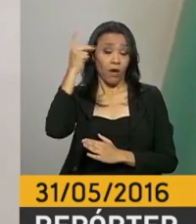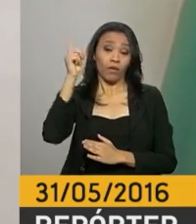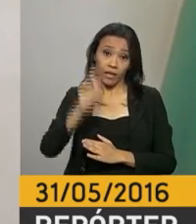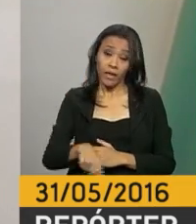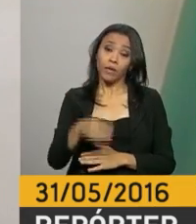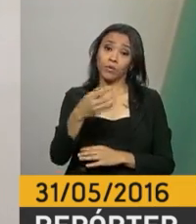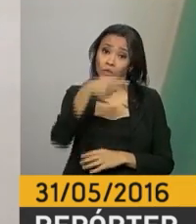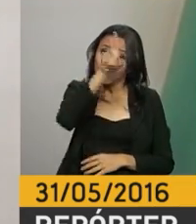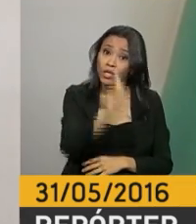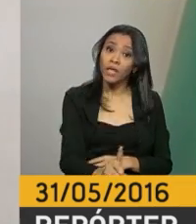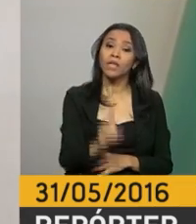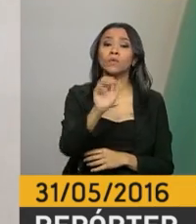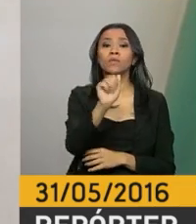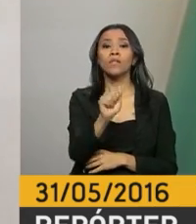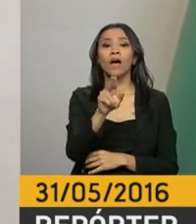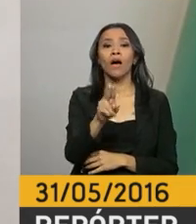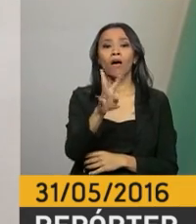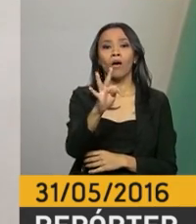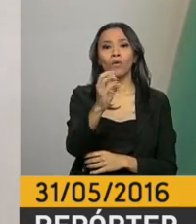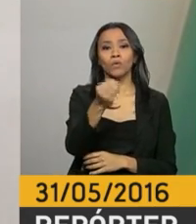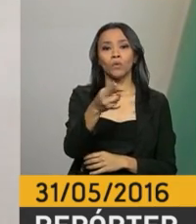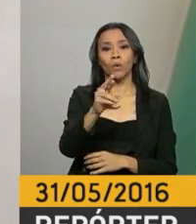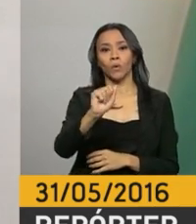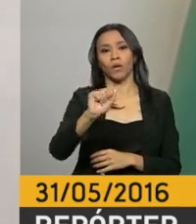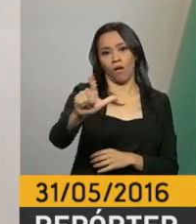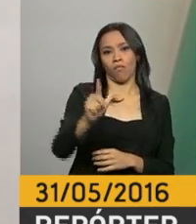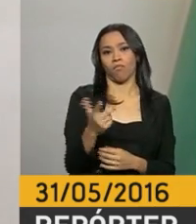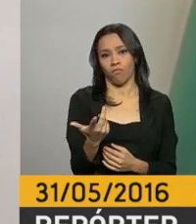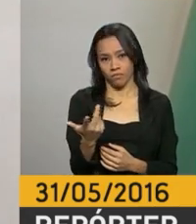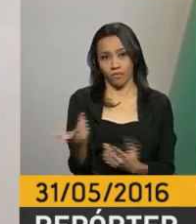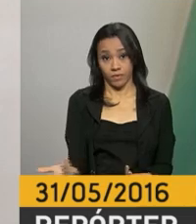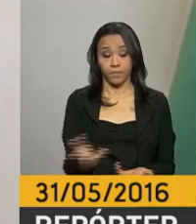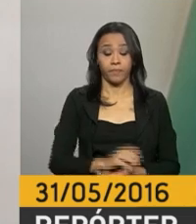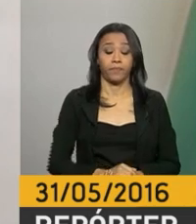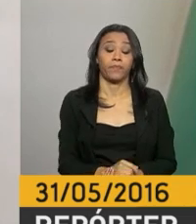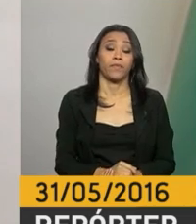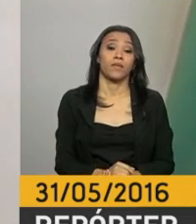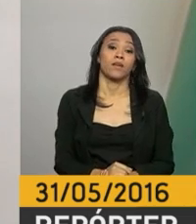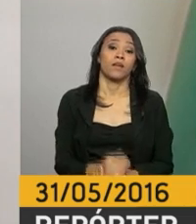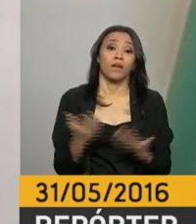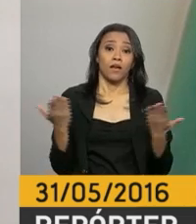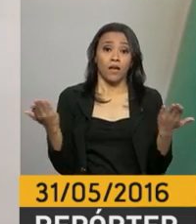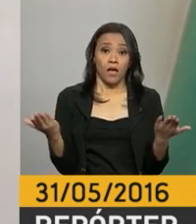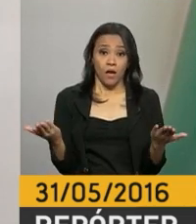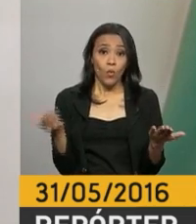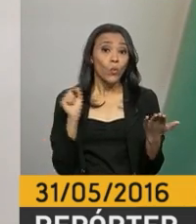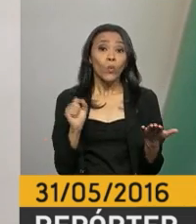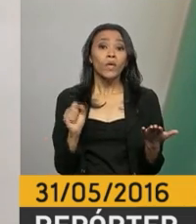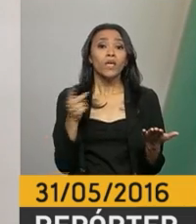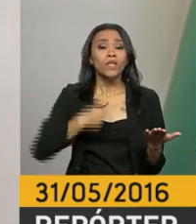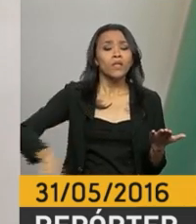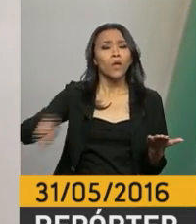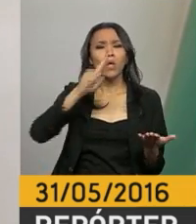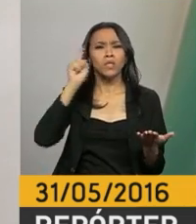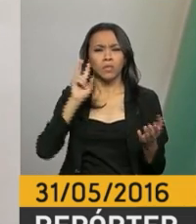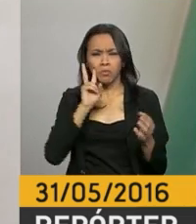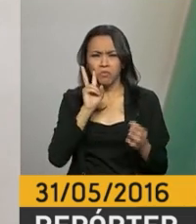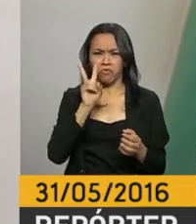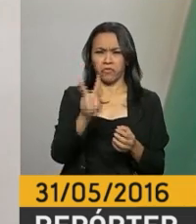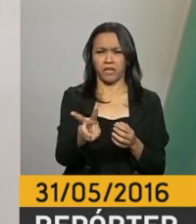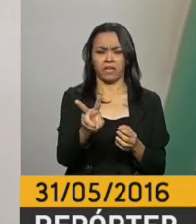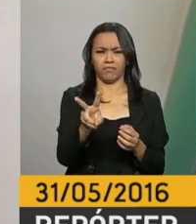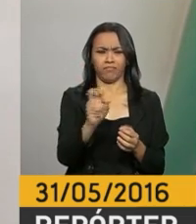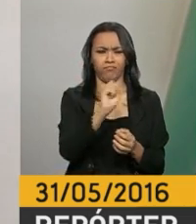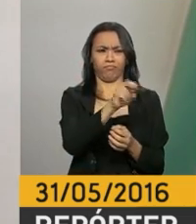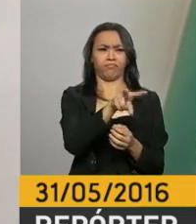época, fizeram uma solenidade para comemorar aquele fato. Ora bem, neste momento, o que nós estamos assistindo é uma